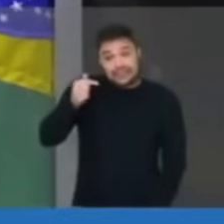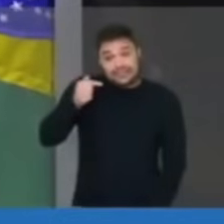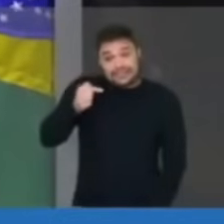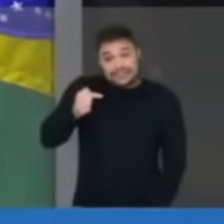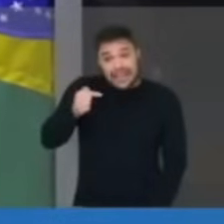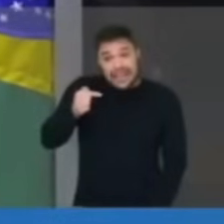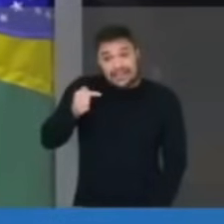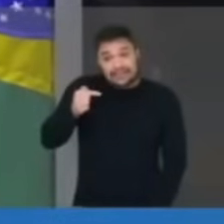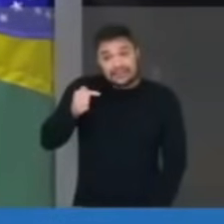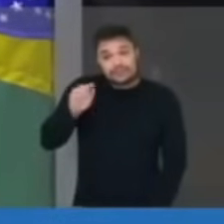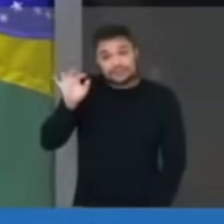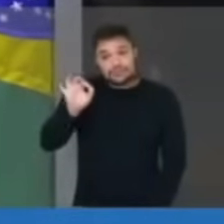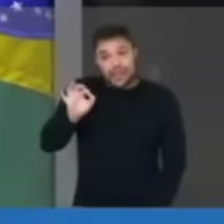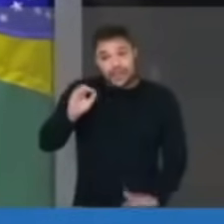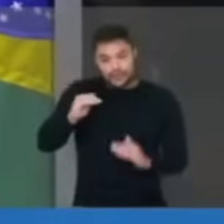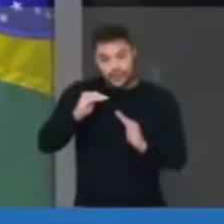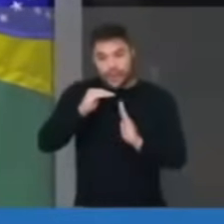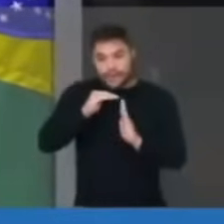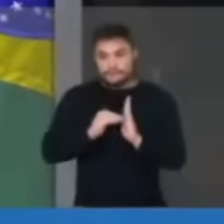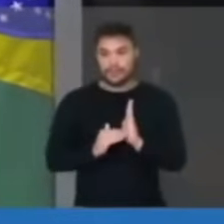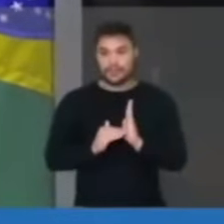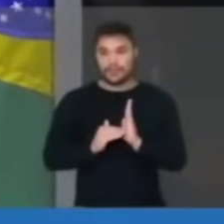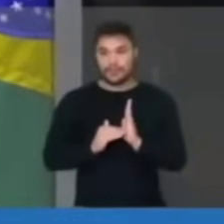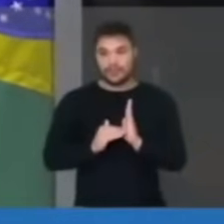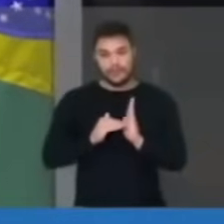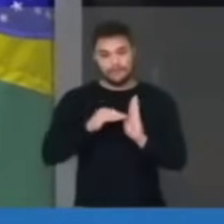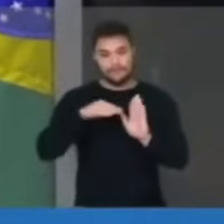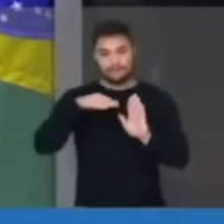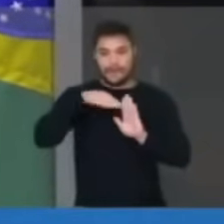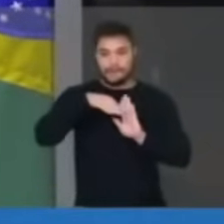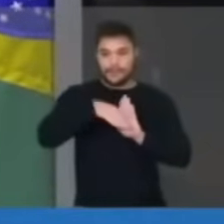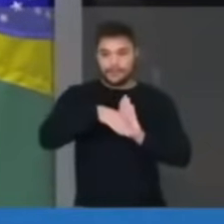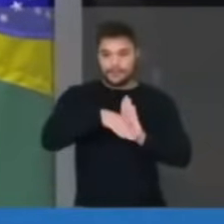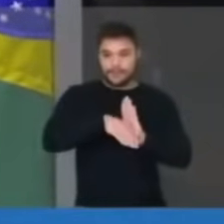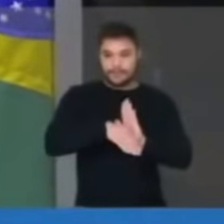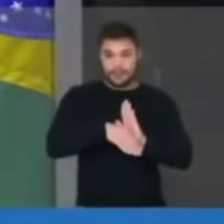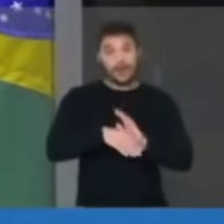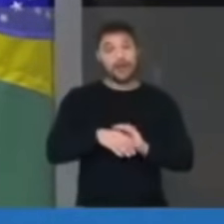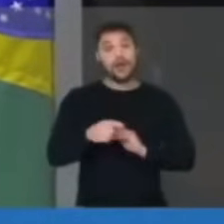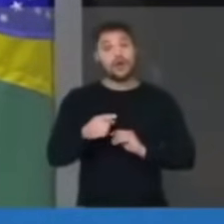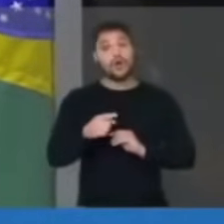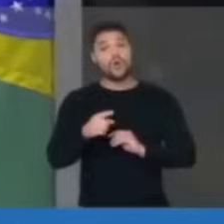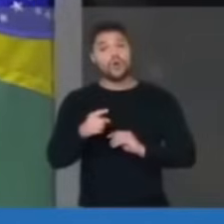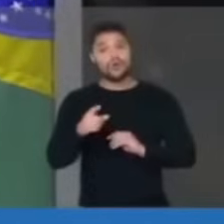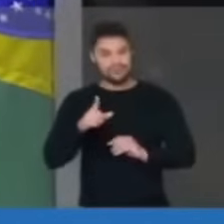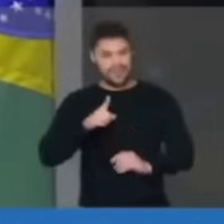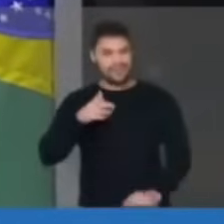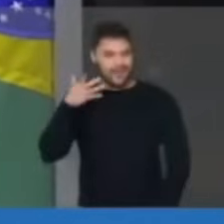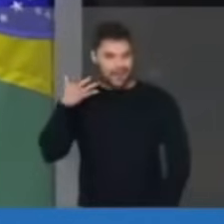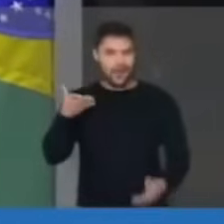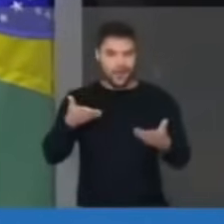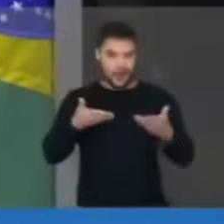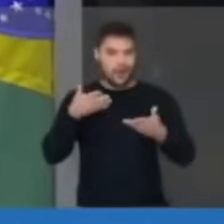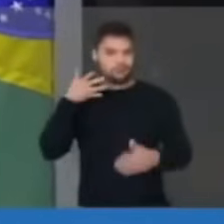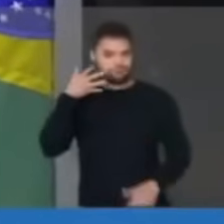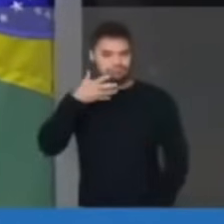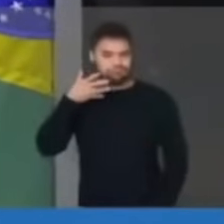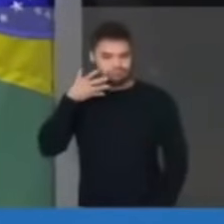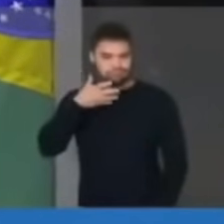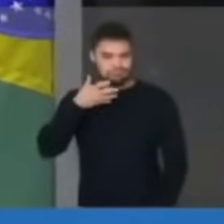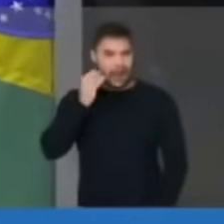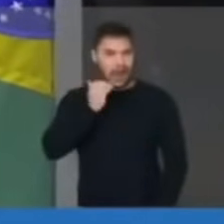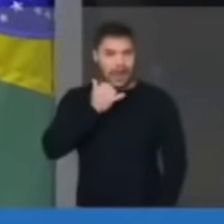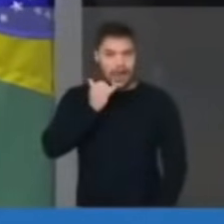sete quedas, caro colega Osmar, seguidas a taxa. Aí a última narrativa que chega assim, ó, se tu pegar